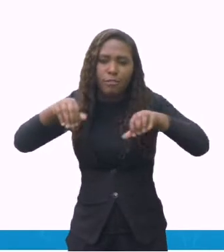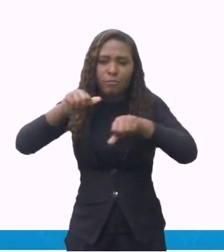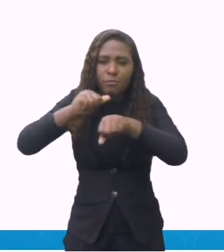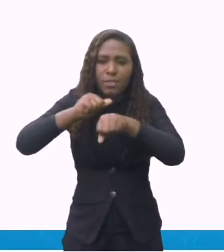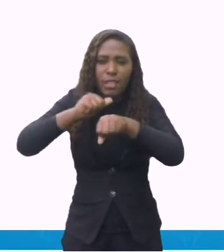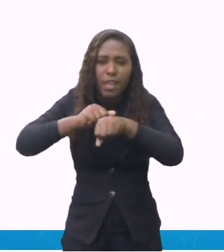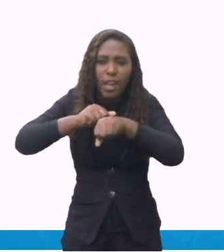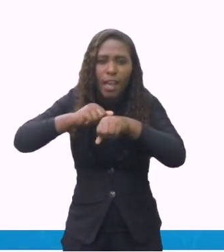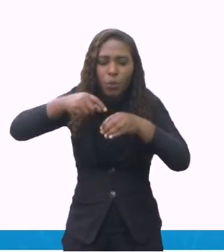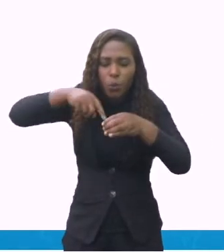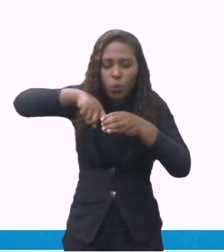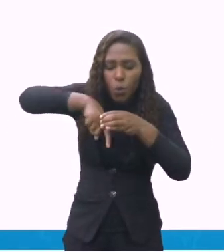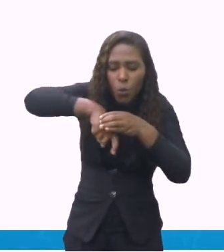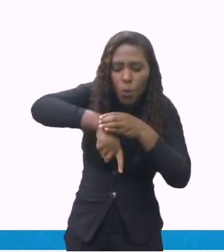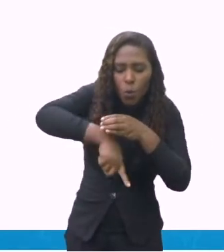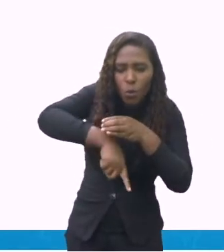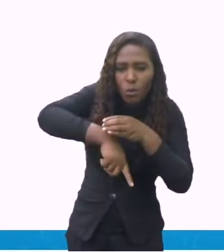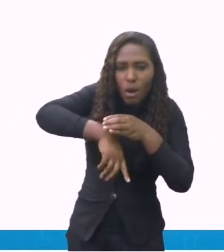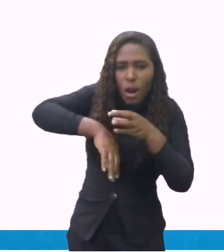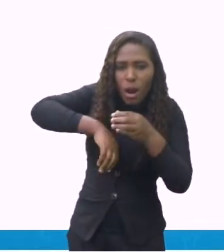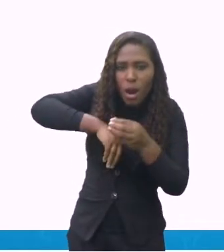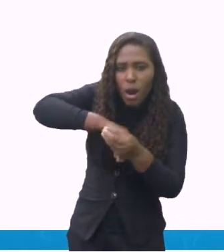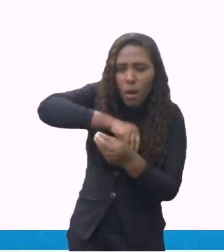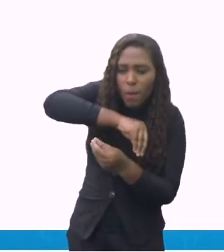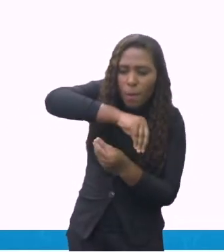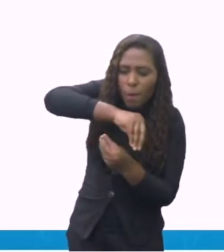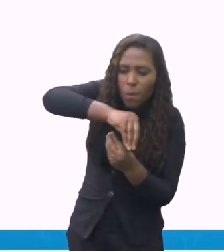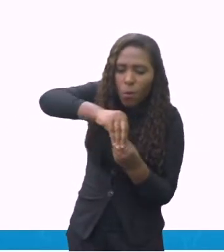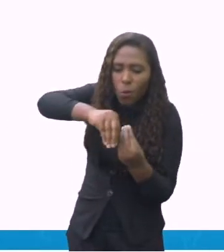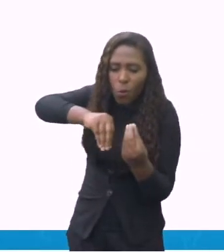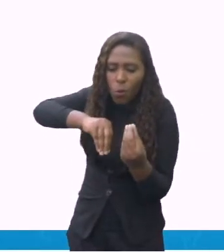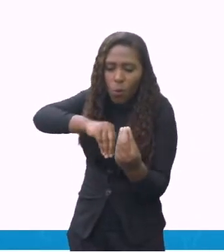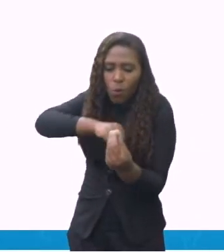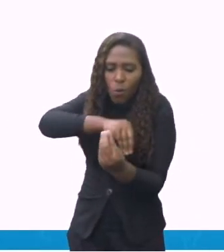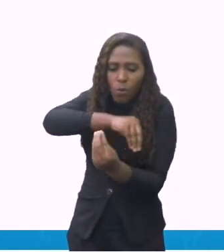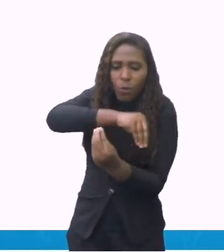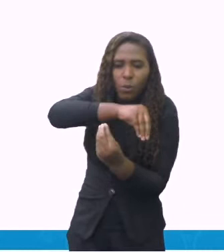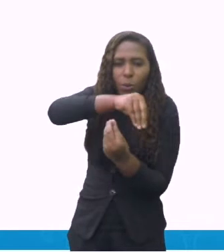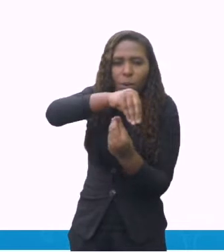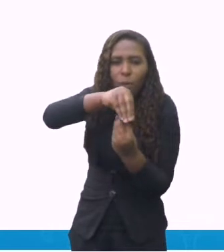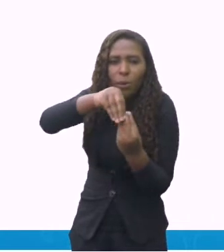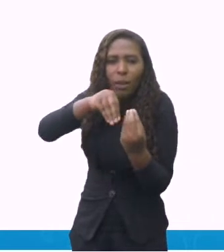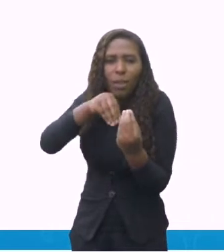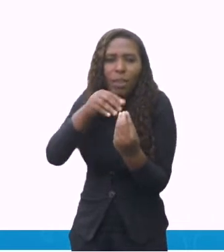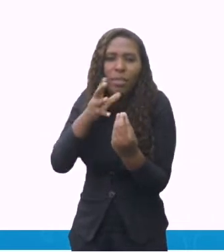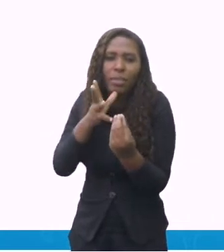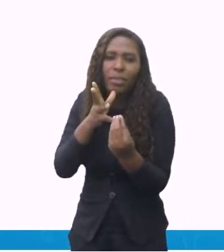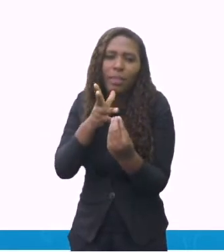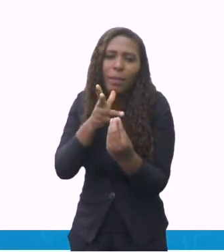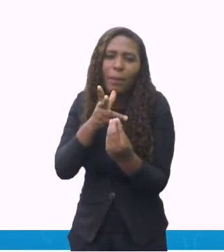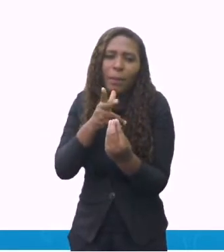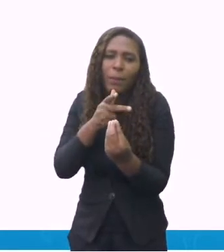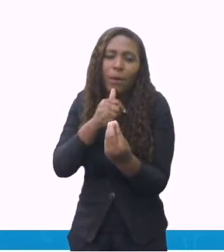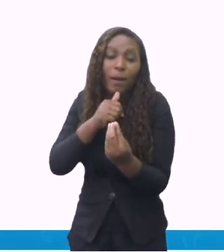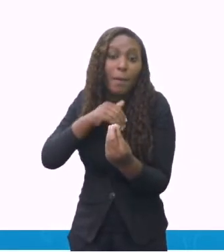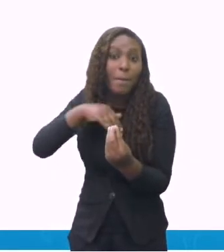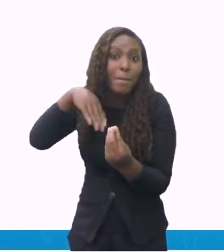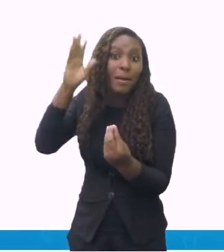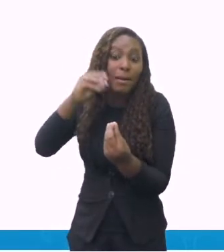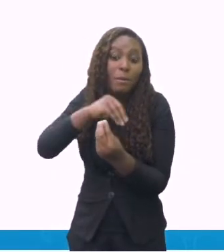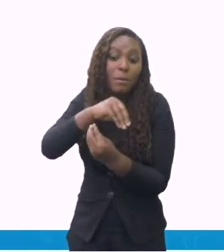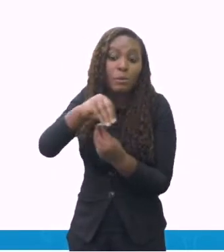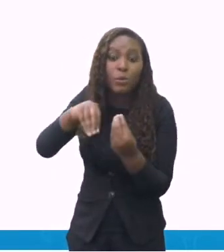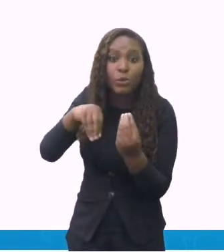organizarem, se estruturarem na constituição desta rocha. Então, as